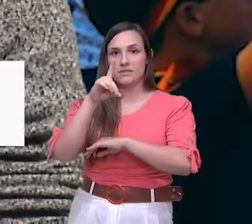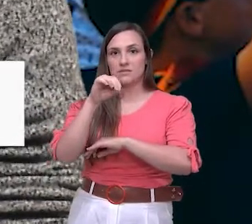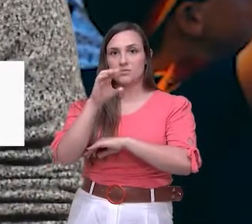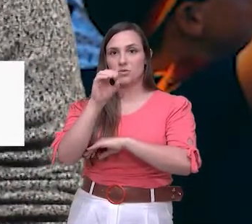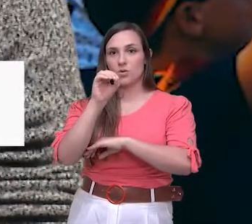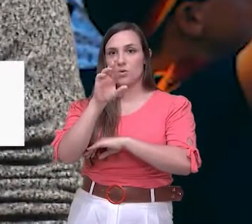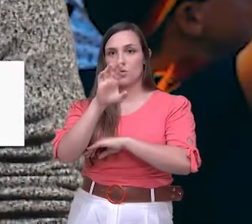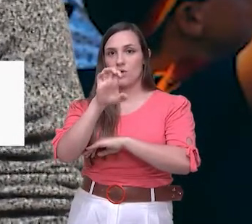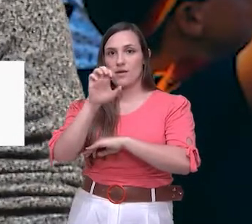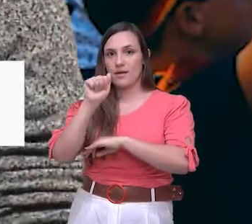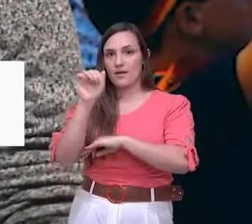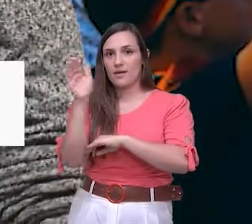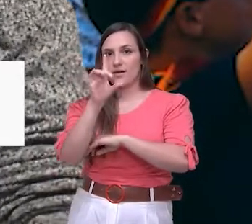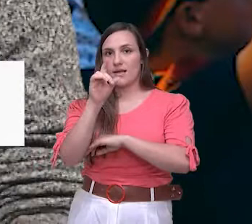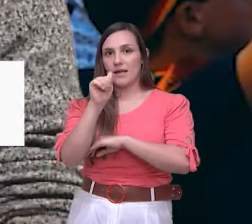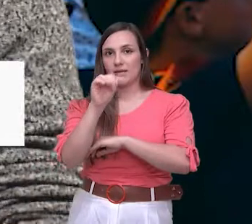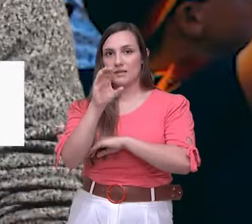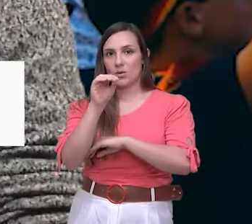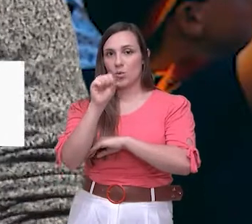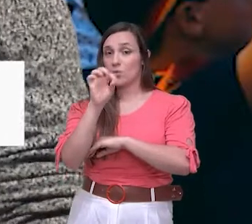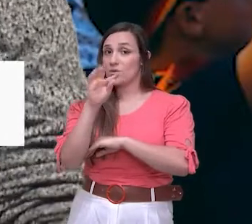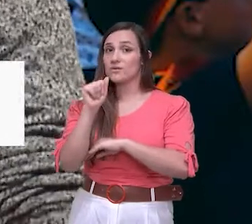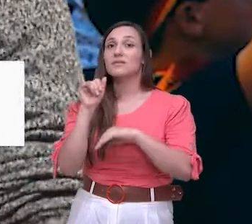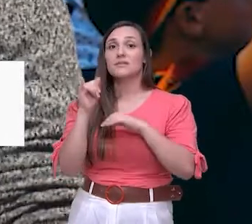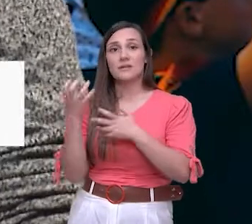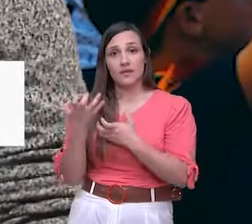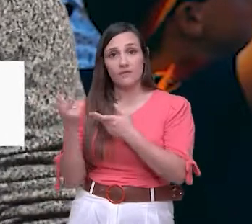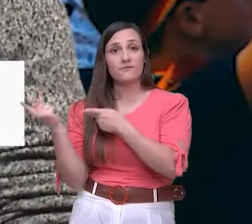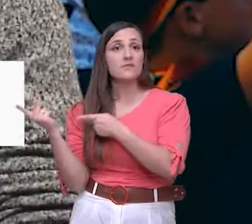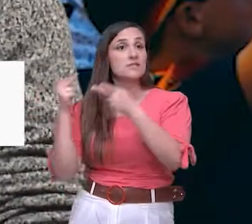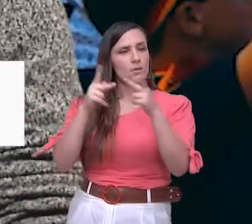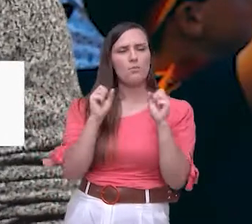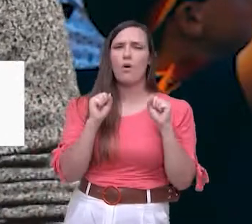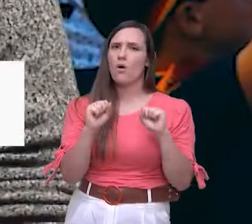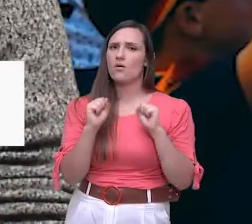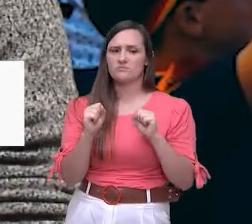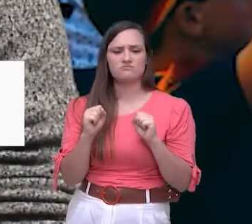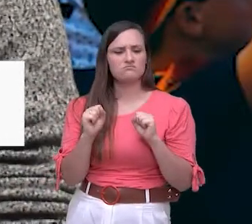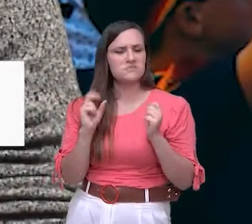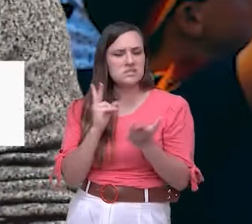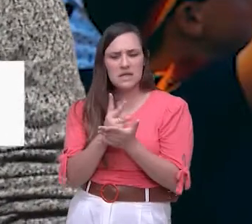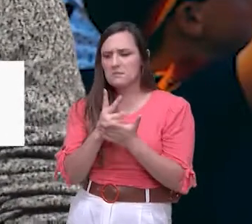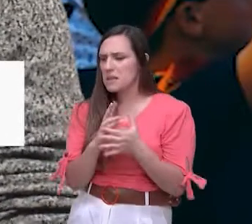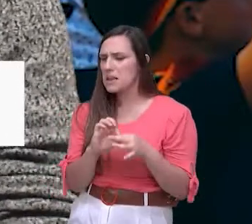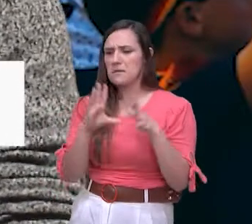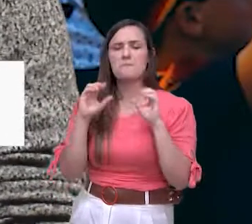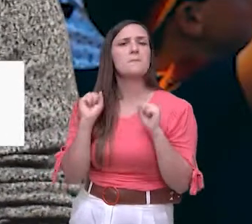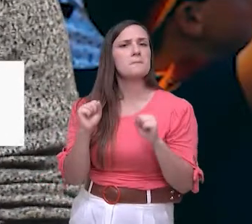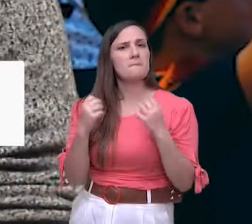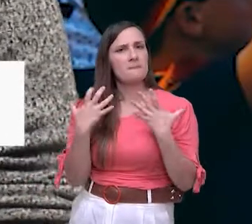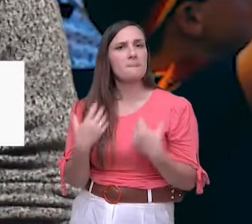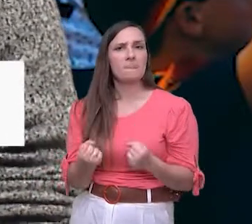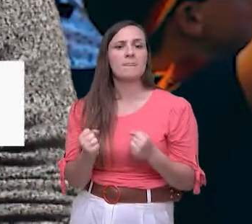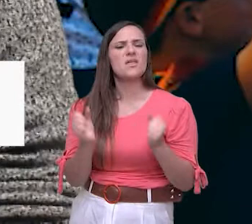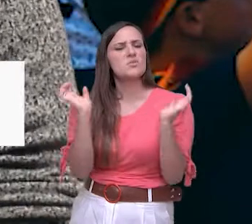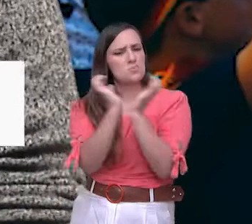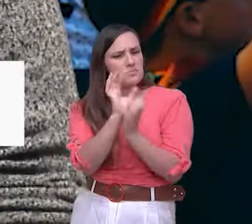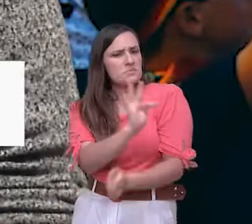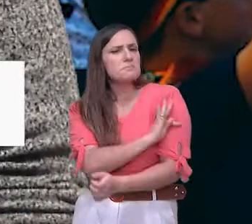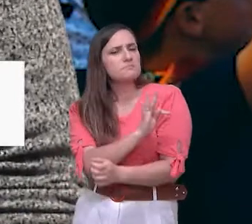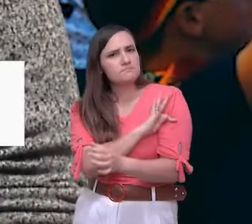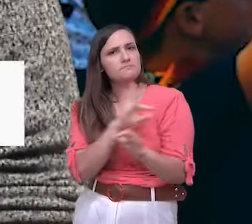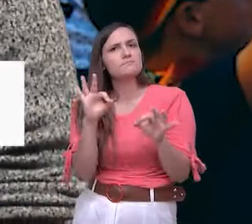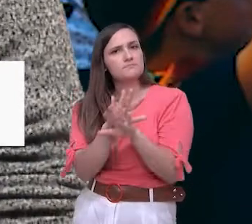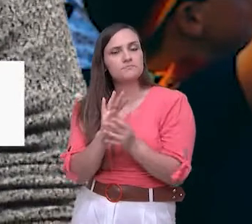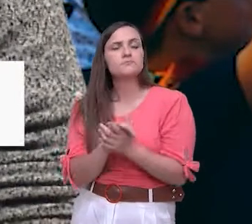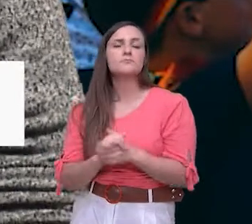e também é quem quiser nos visitar fica nós estaremos assim de braços abertos para receber a